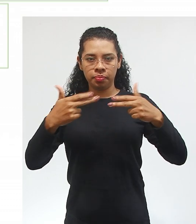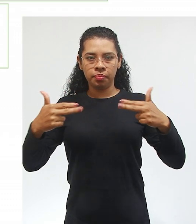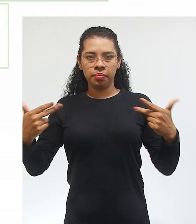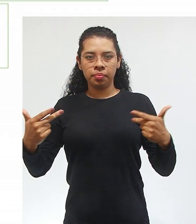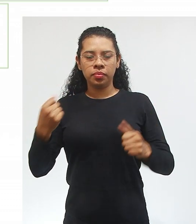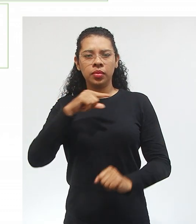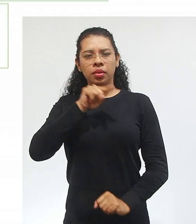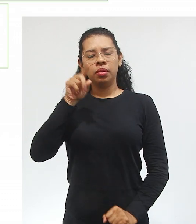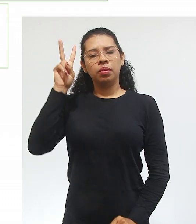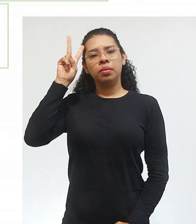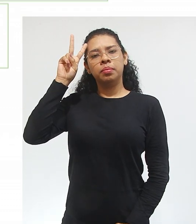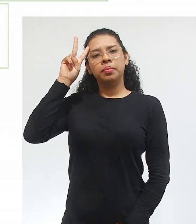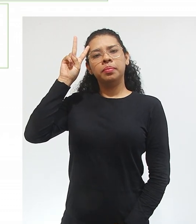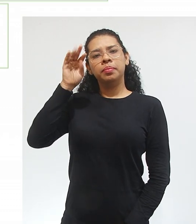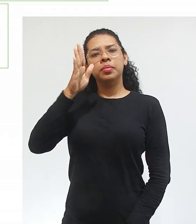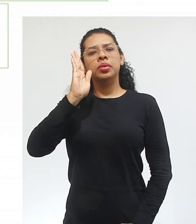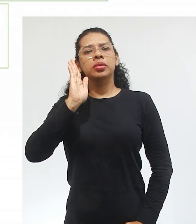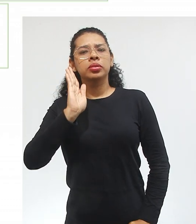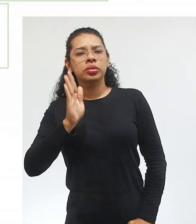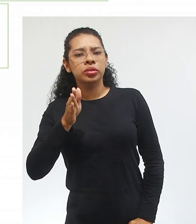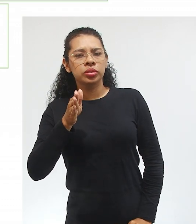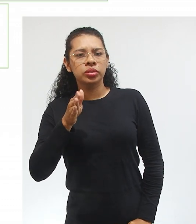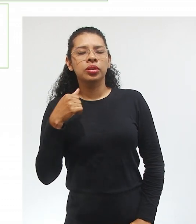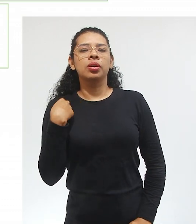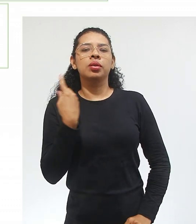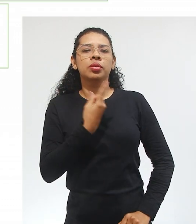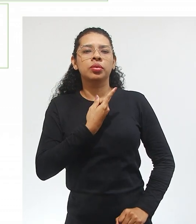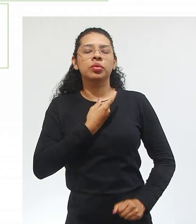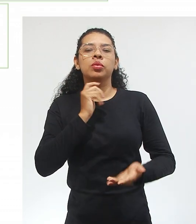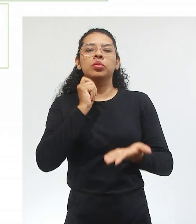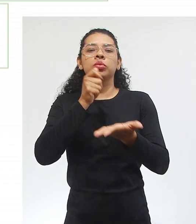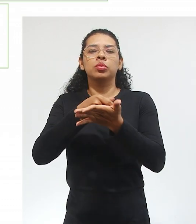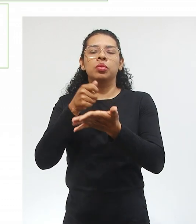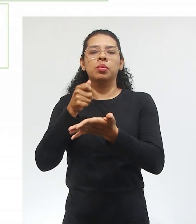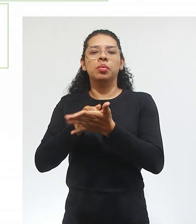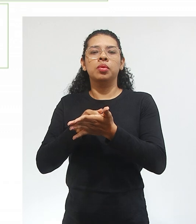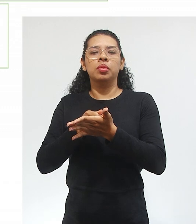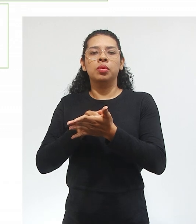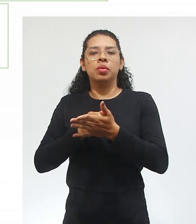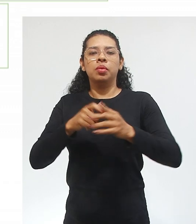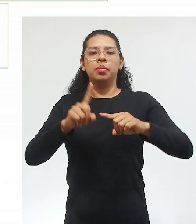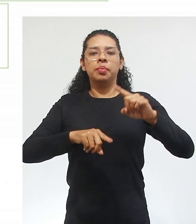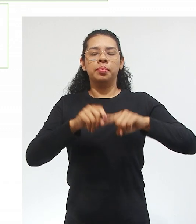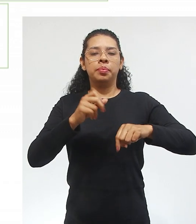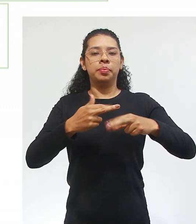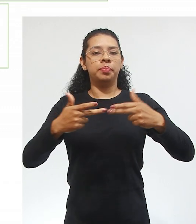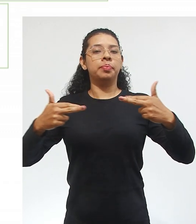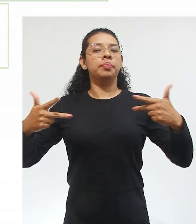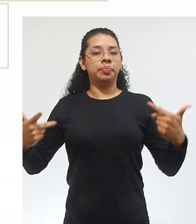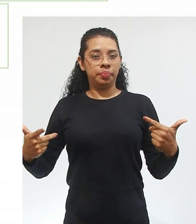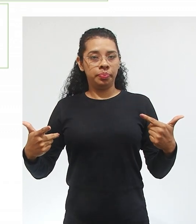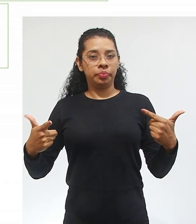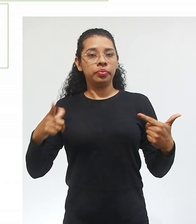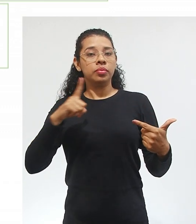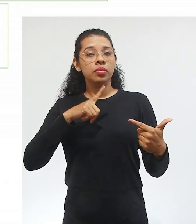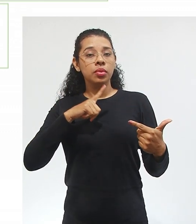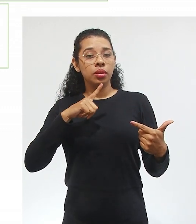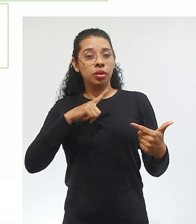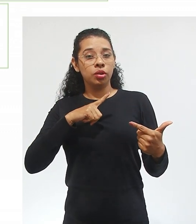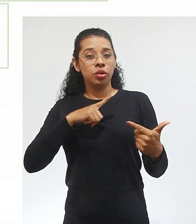de mercadoria. Lembra que já no outro lançamento, a gente comprou mercadoria e tinha mercadoria